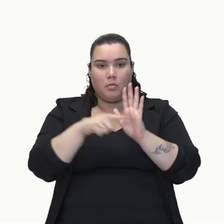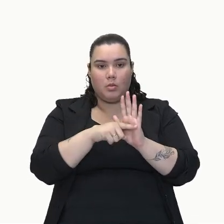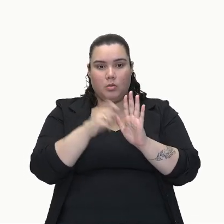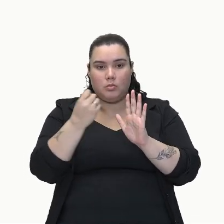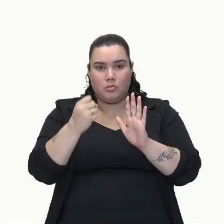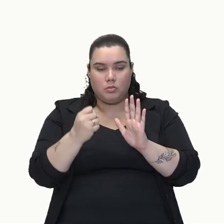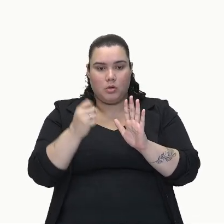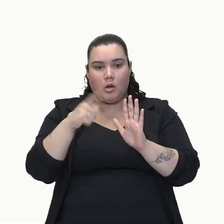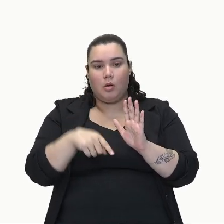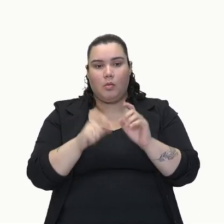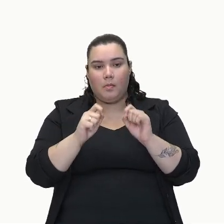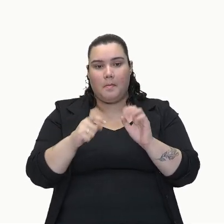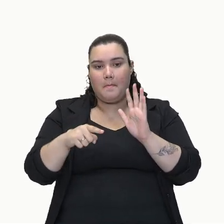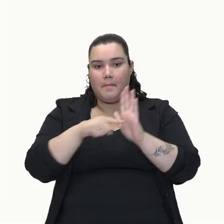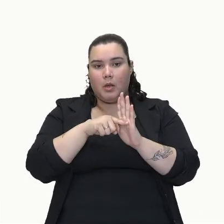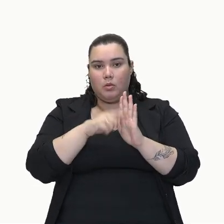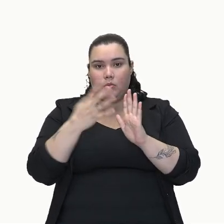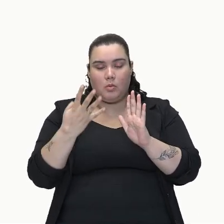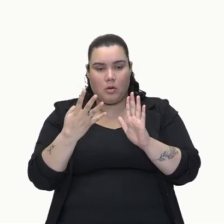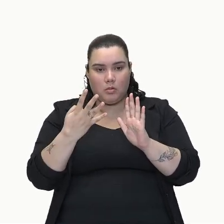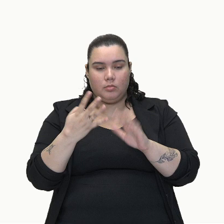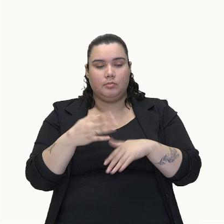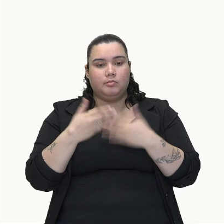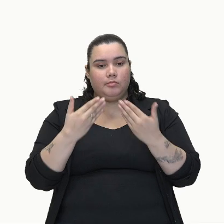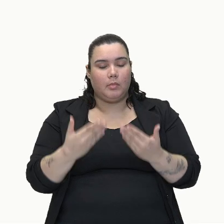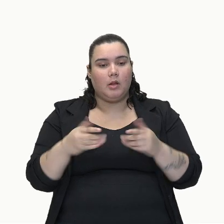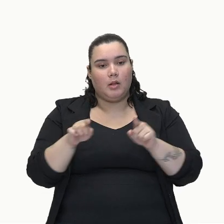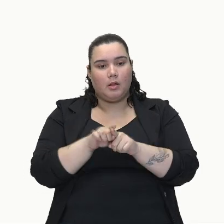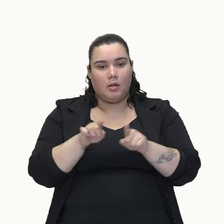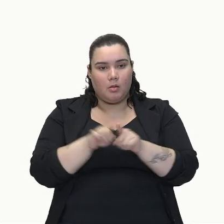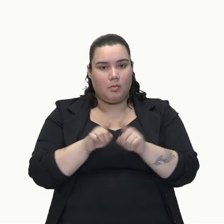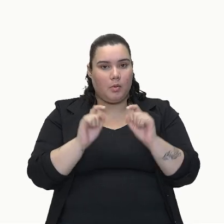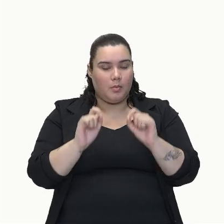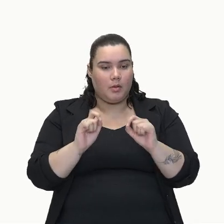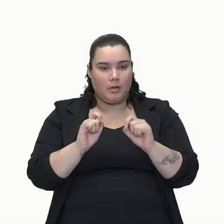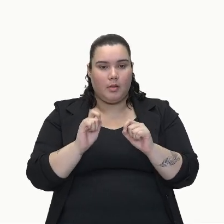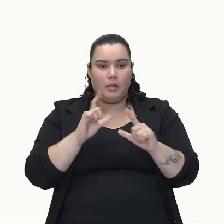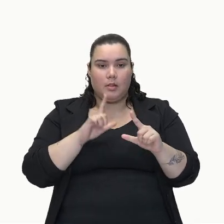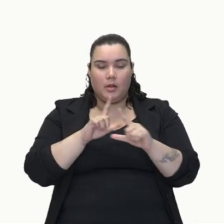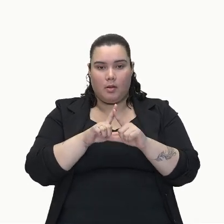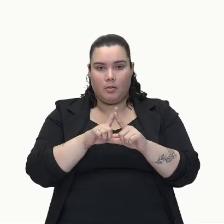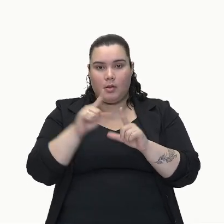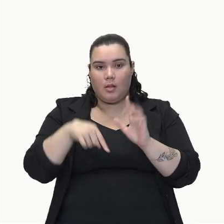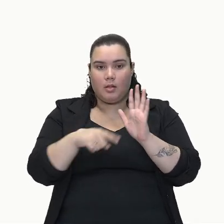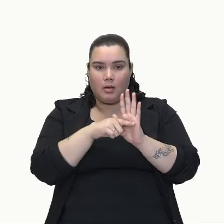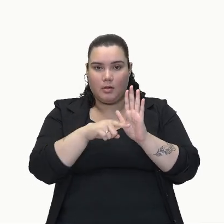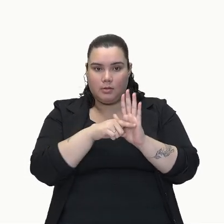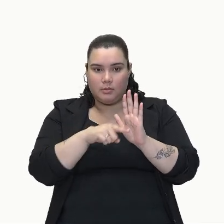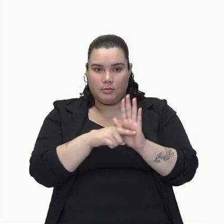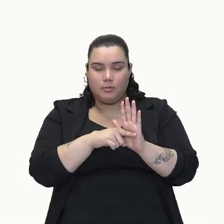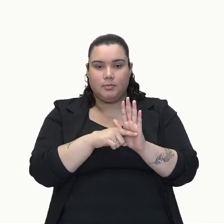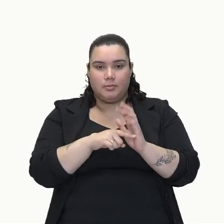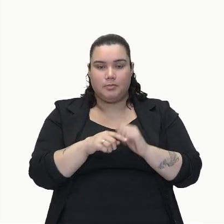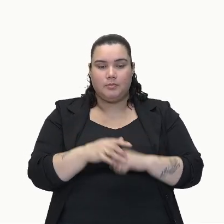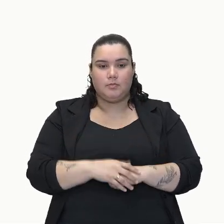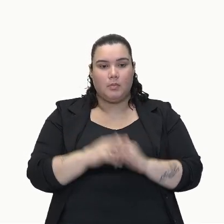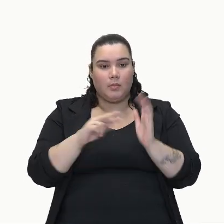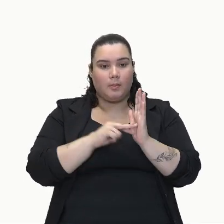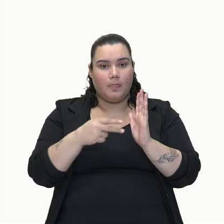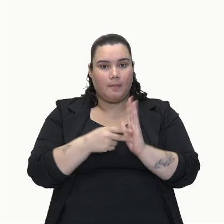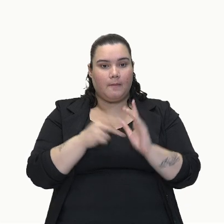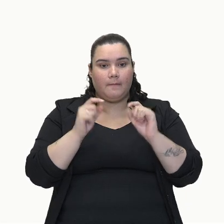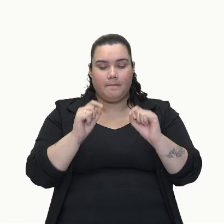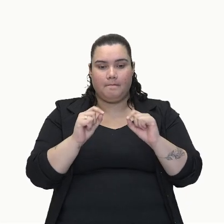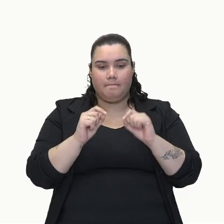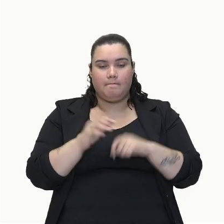que é igual a menos 4. Também temos aqui um valor negativo para o delta, o que